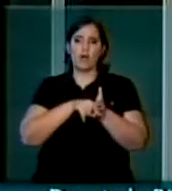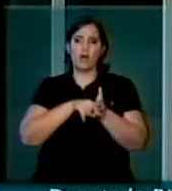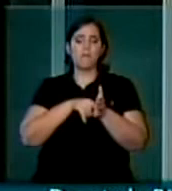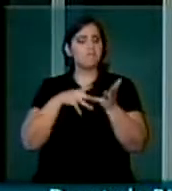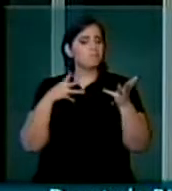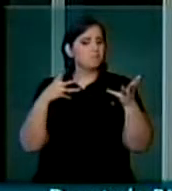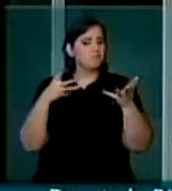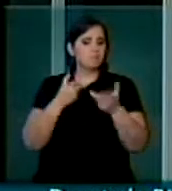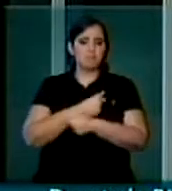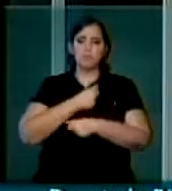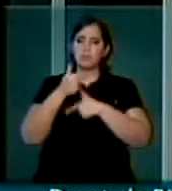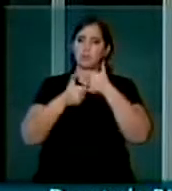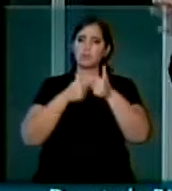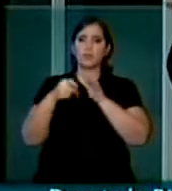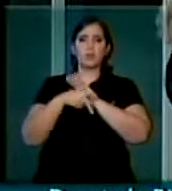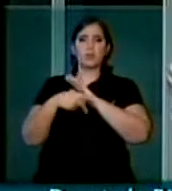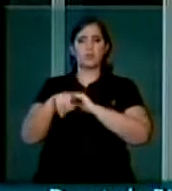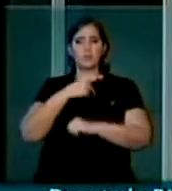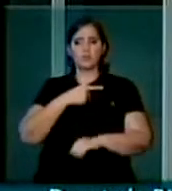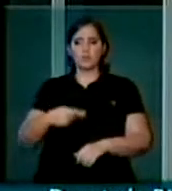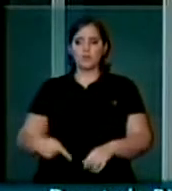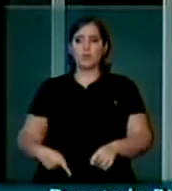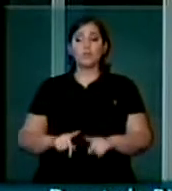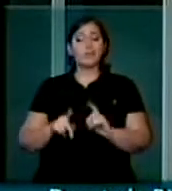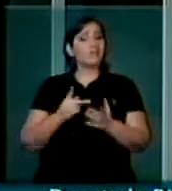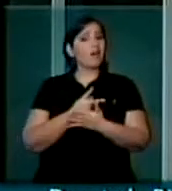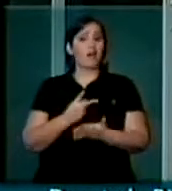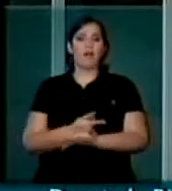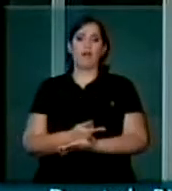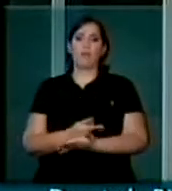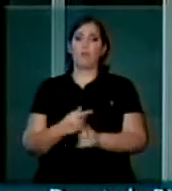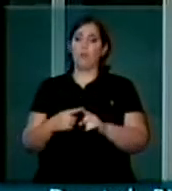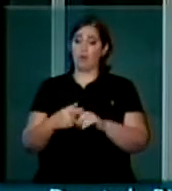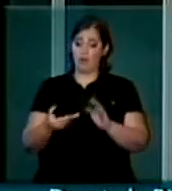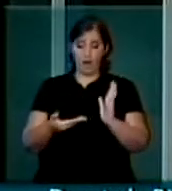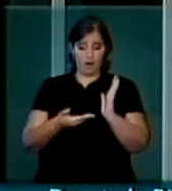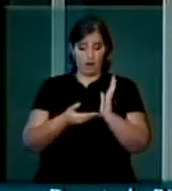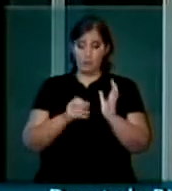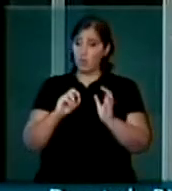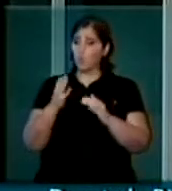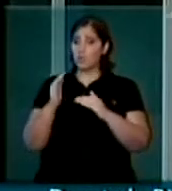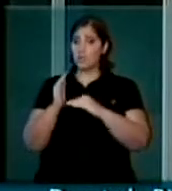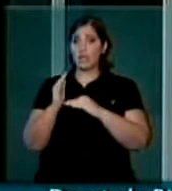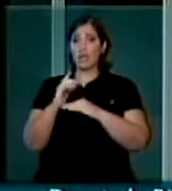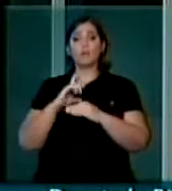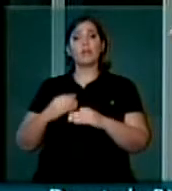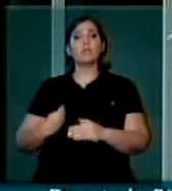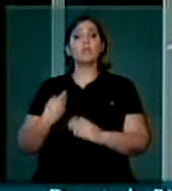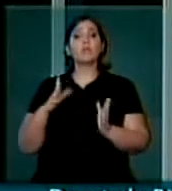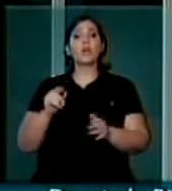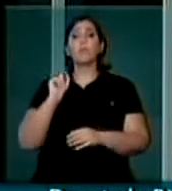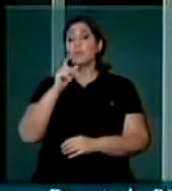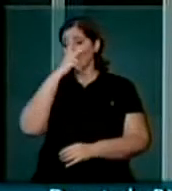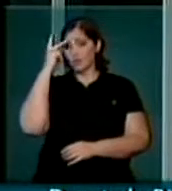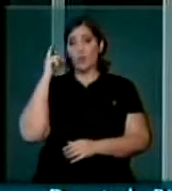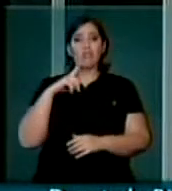a providência do presidente, mas equivocada. Na Câmara e no Senado estavam aqueles que foram